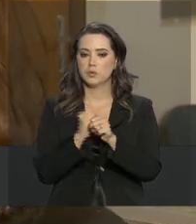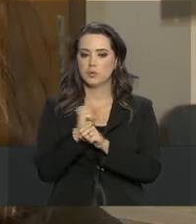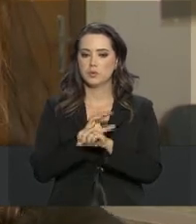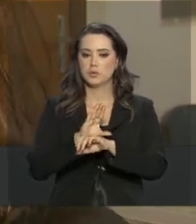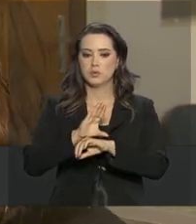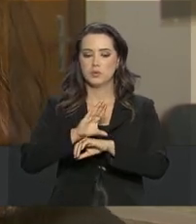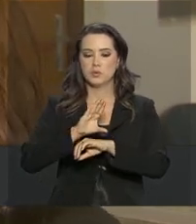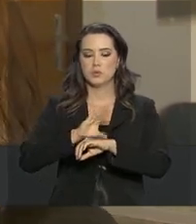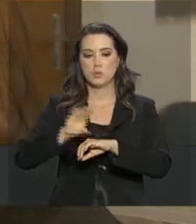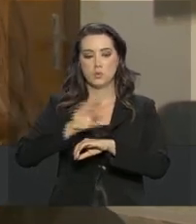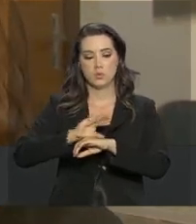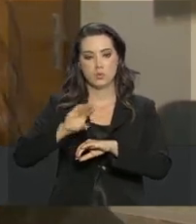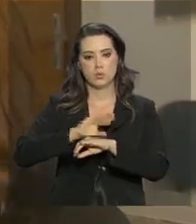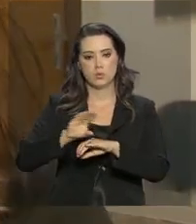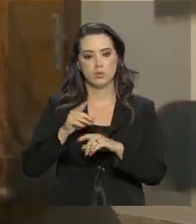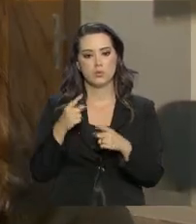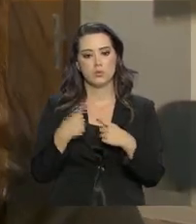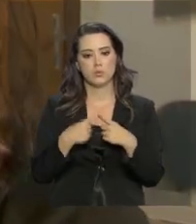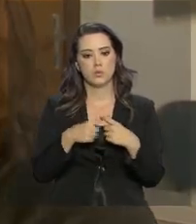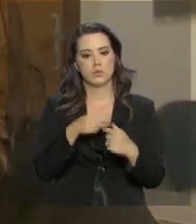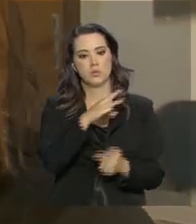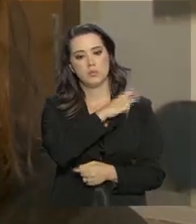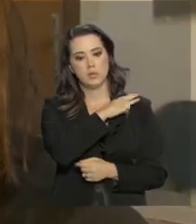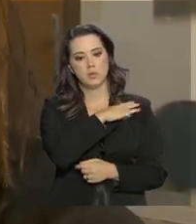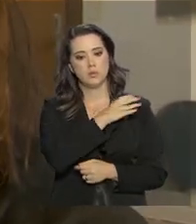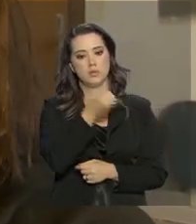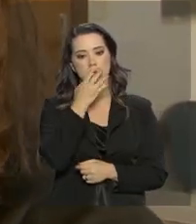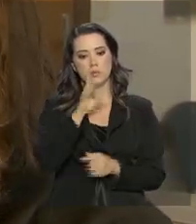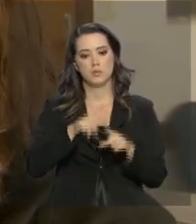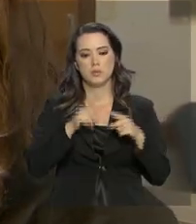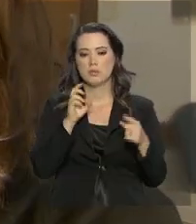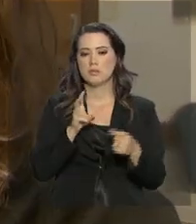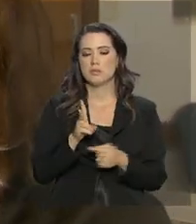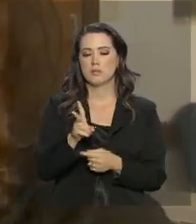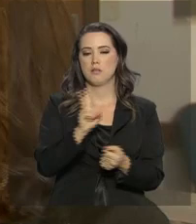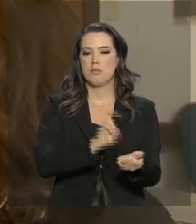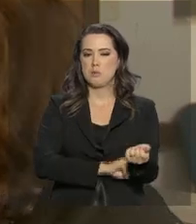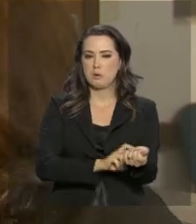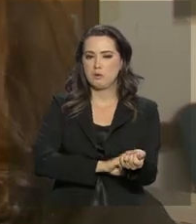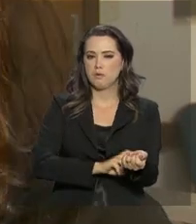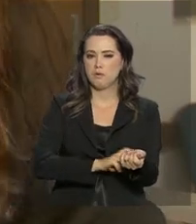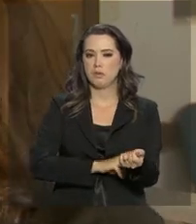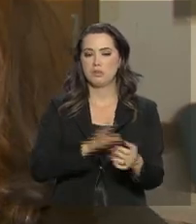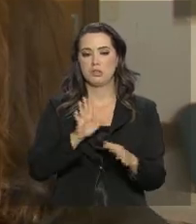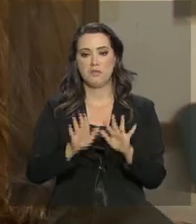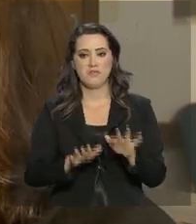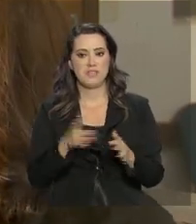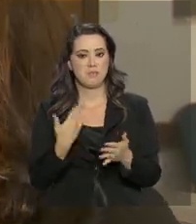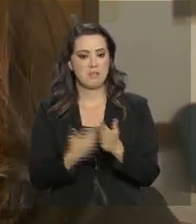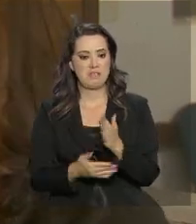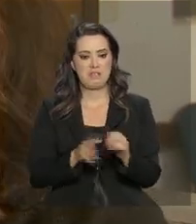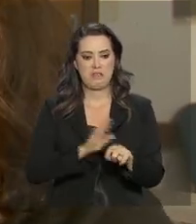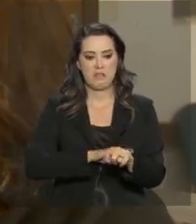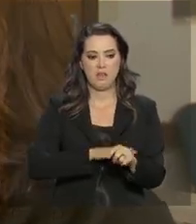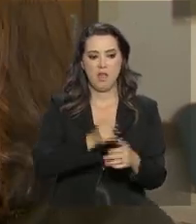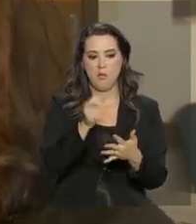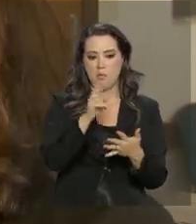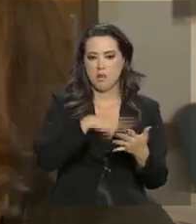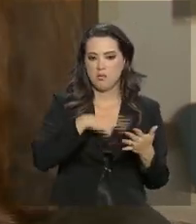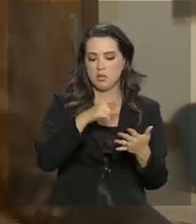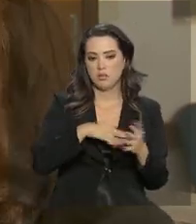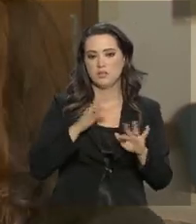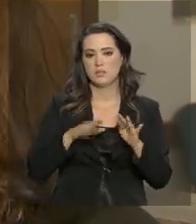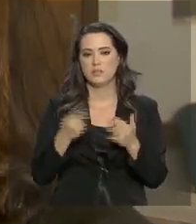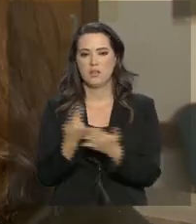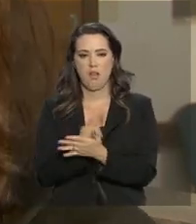cursinho e por ter tido uma base no ensino médio muito boa. Mas sempre tem o nervosismo de não dar tempo de fazer a redação, a gente errar uma questão ali